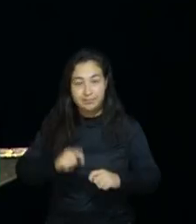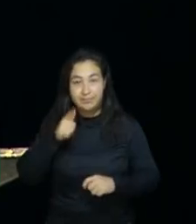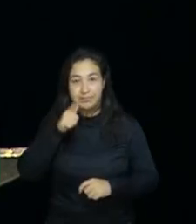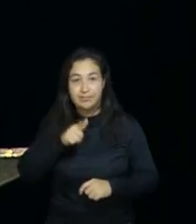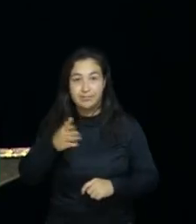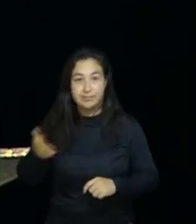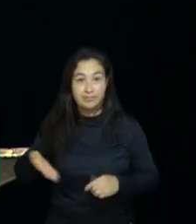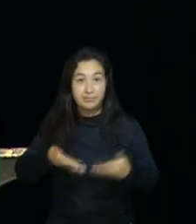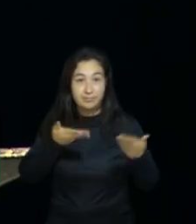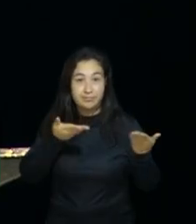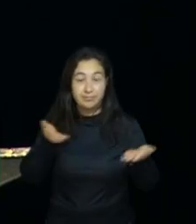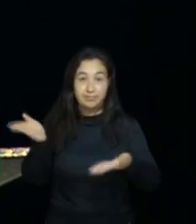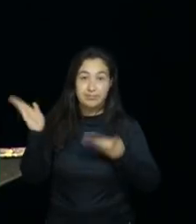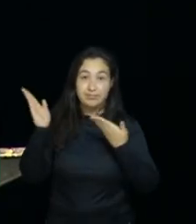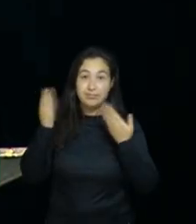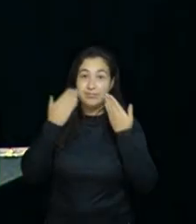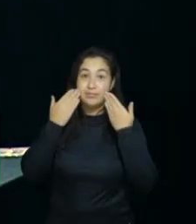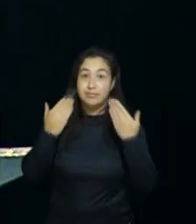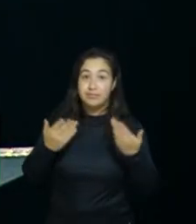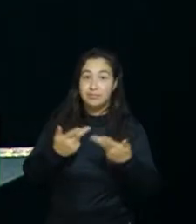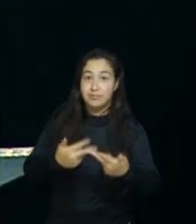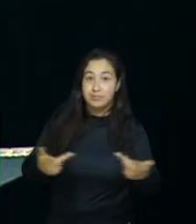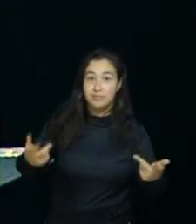E peço a gentileza.